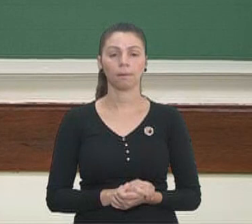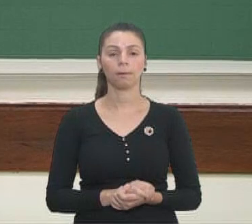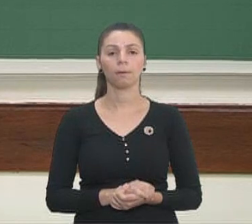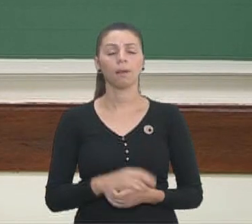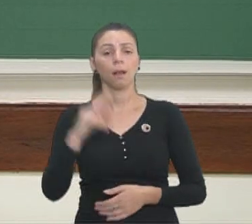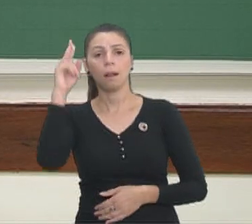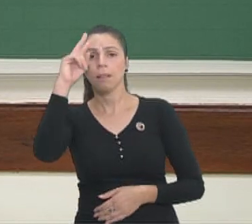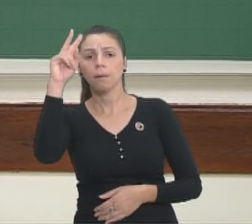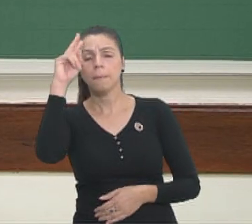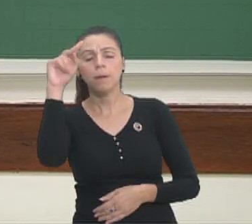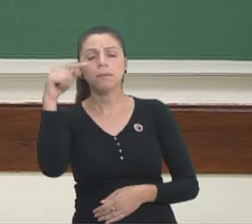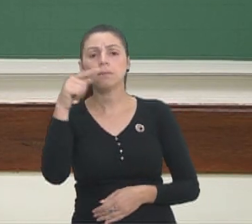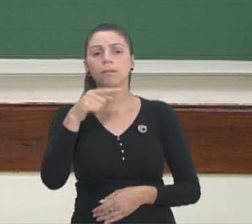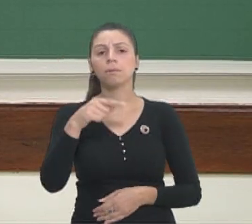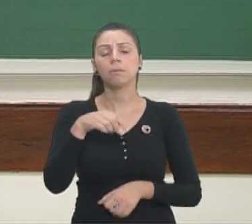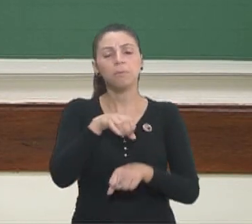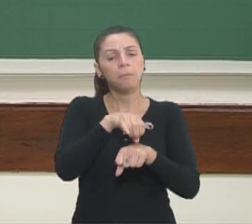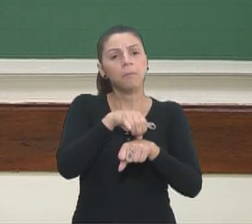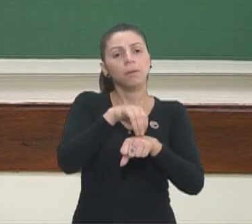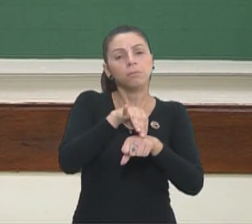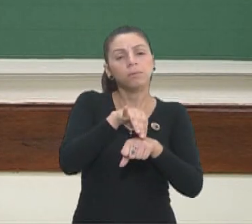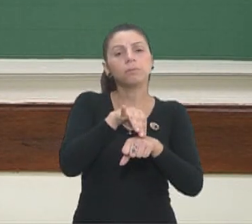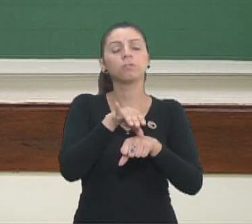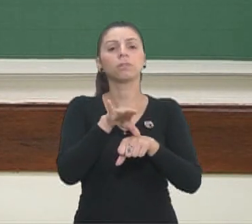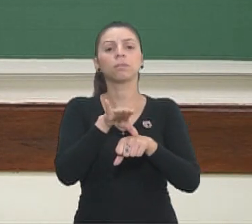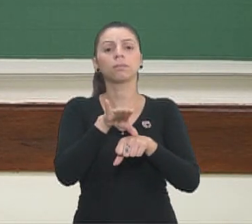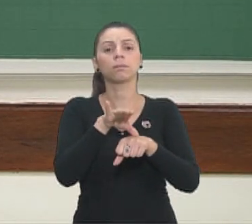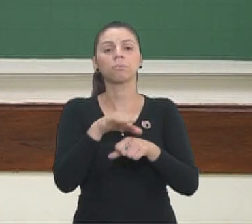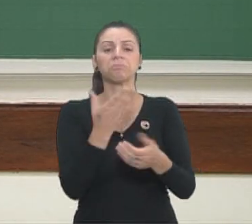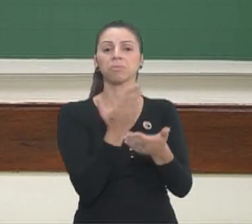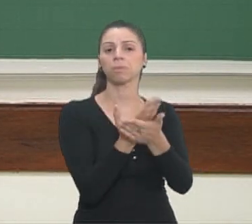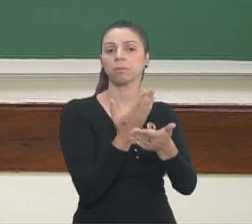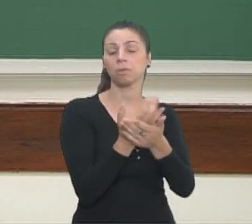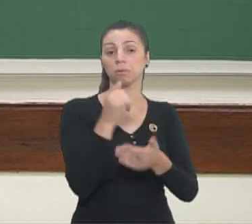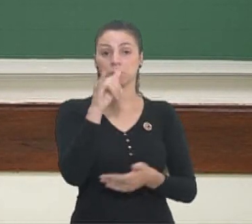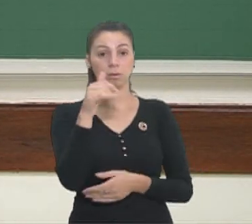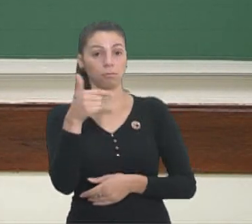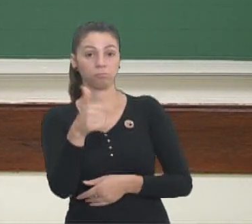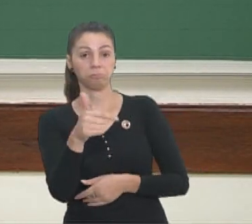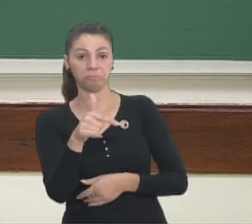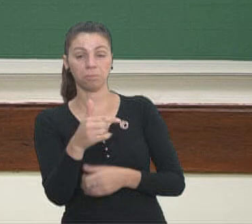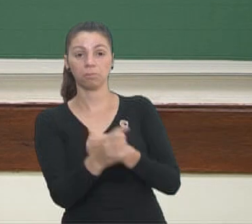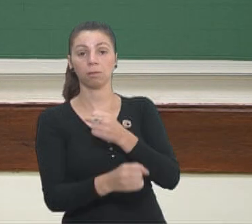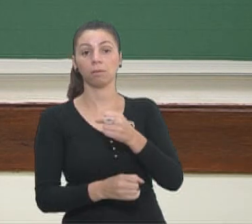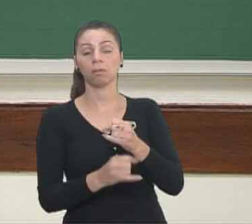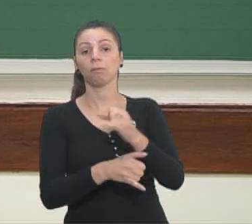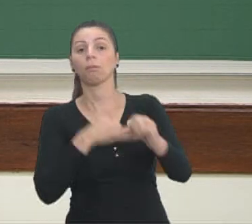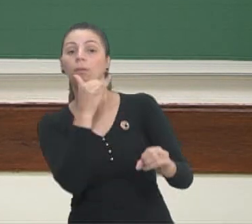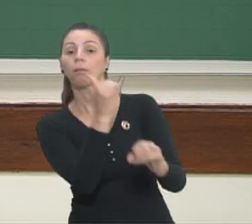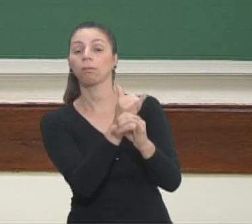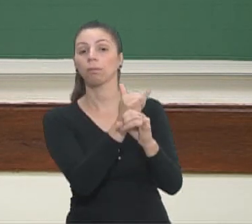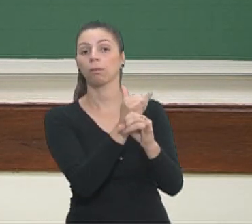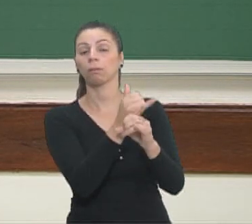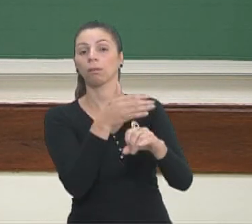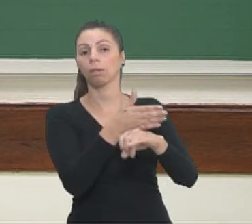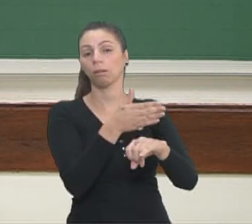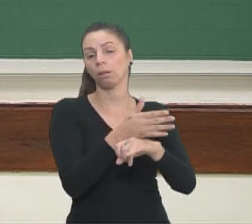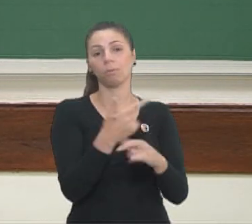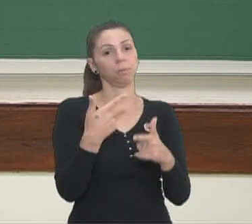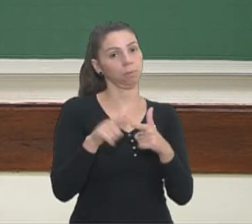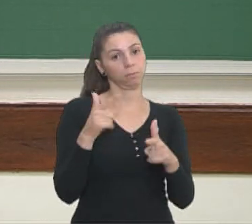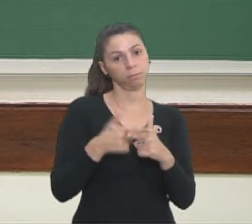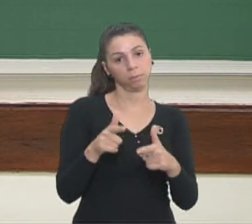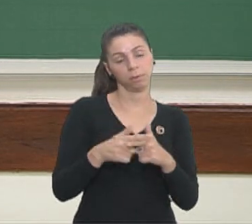Lembrando, é só uma sugestão de estudo. Se você não tem acesso à internet, não tem problema. Caso